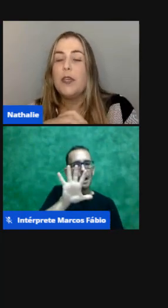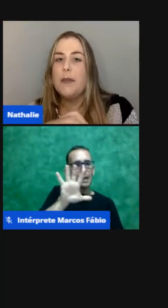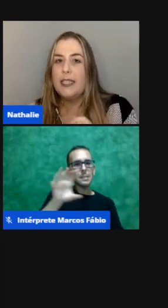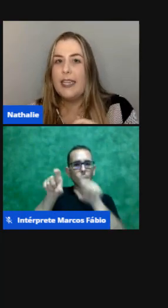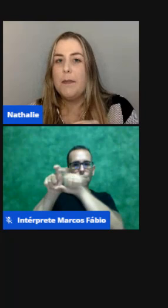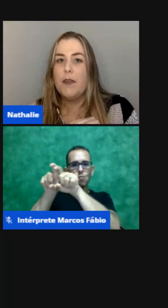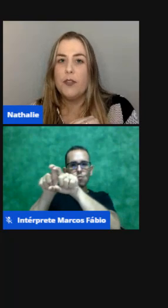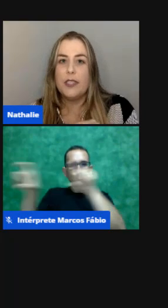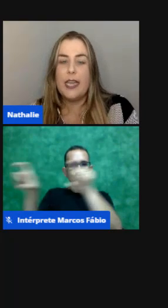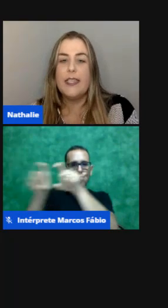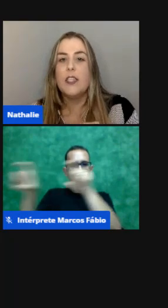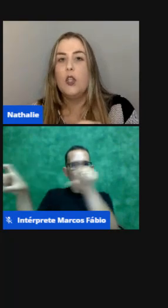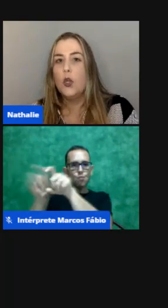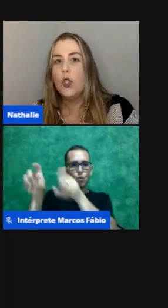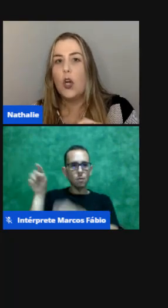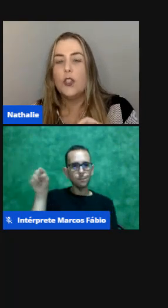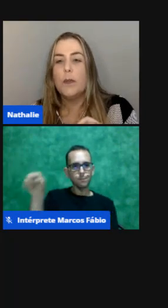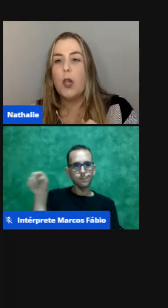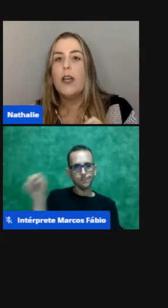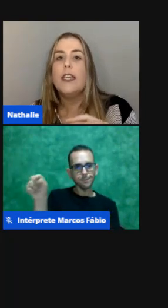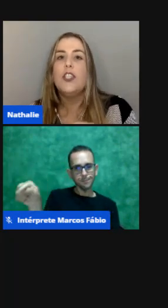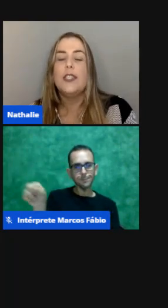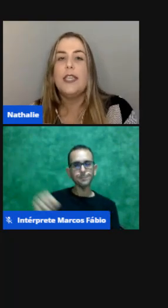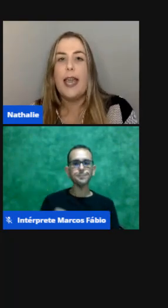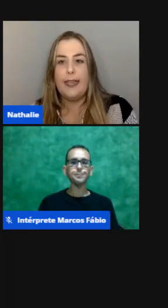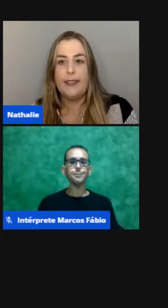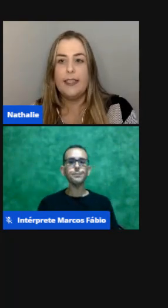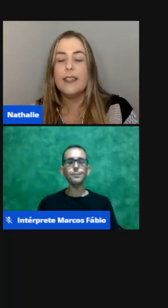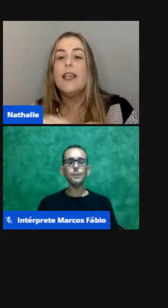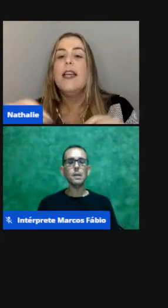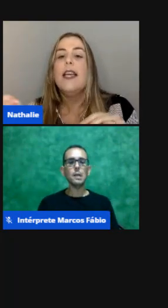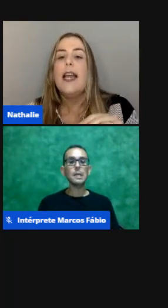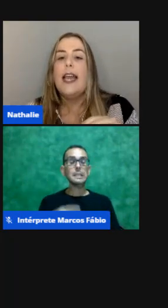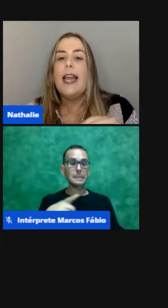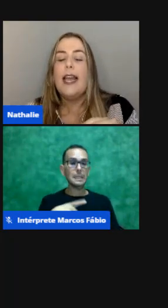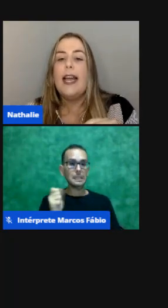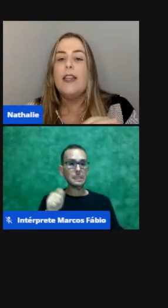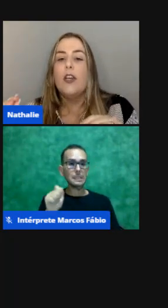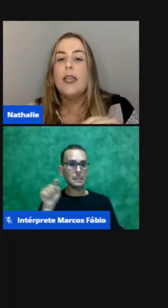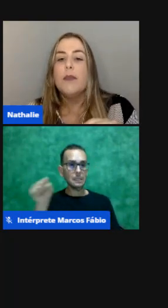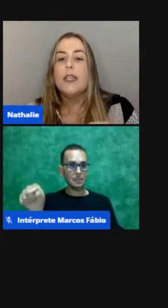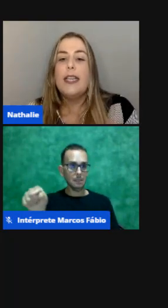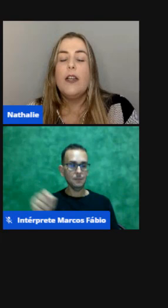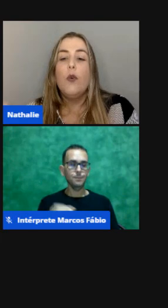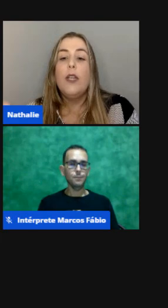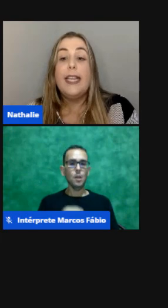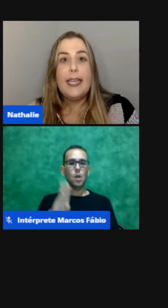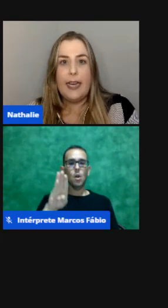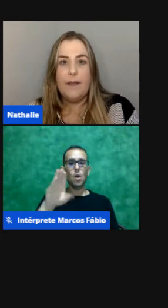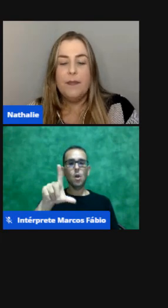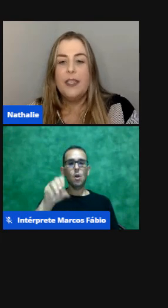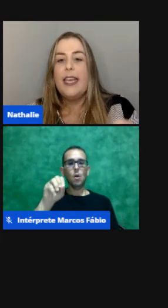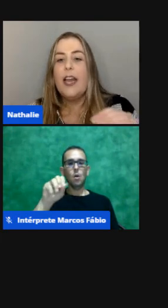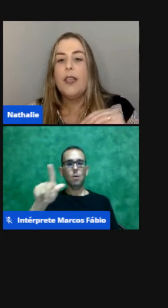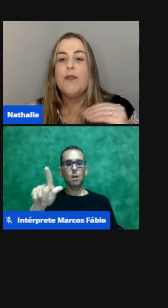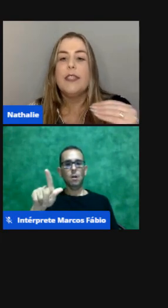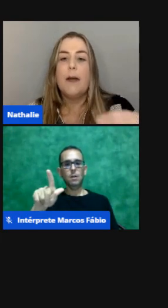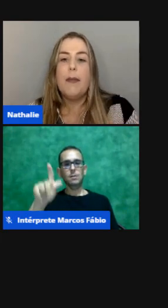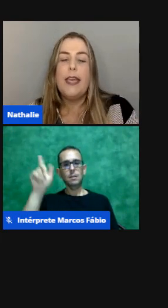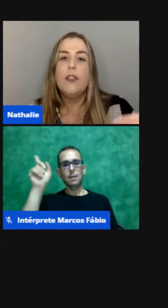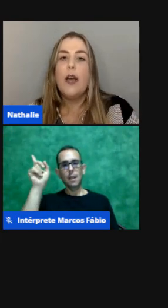estar disponibilizada para vocês no nosso blog de ciências. Nós temos ali o LIRA, que